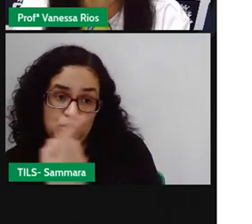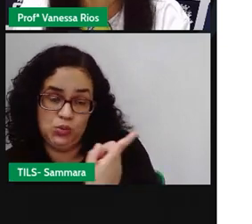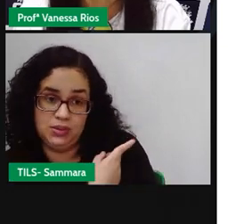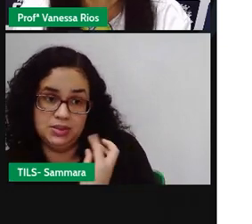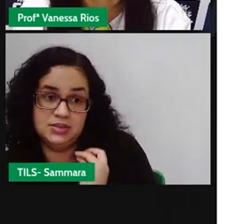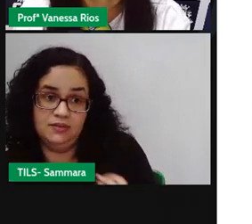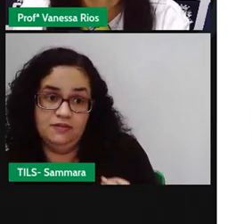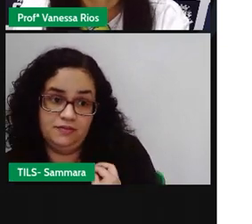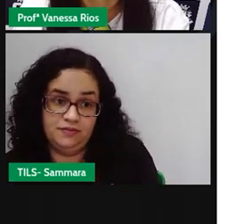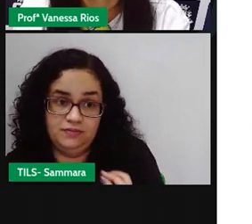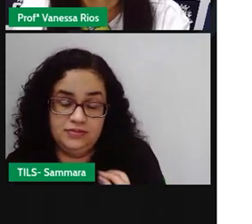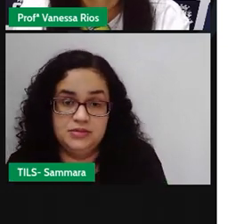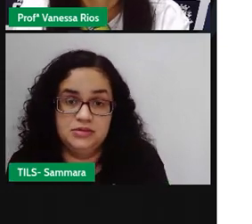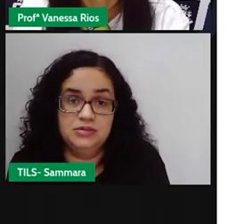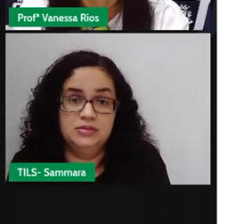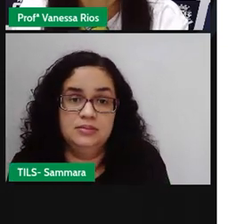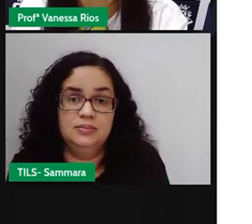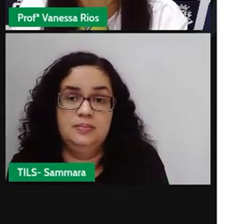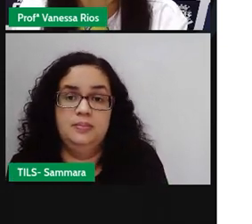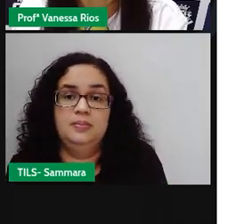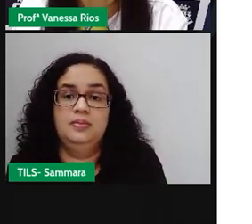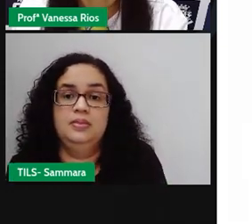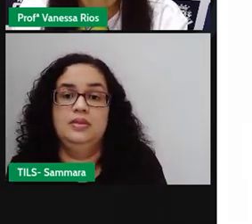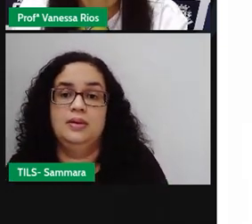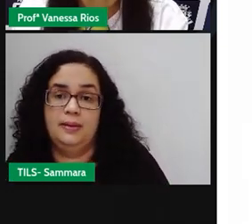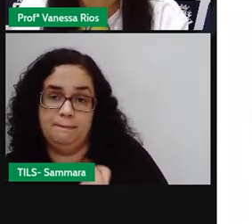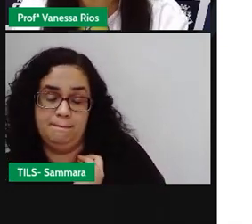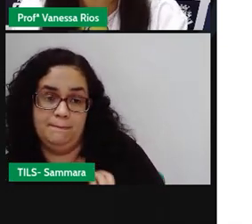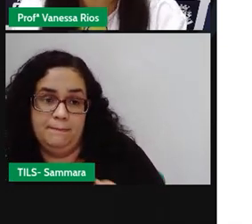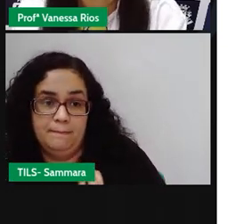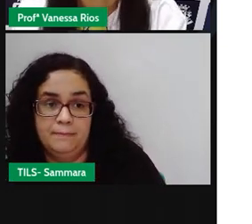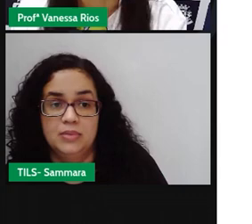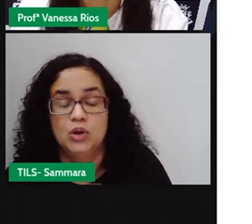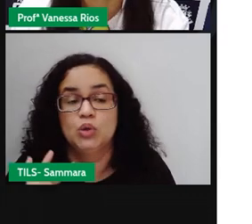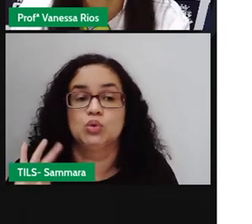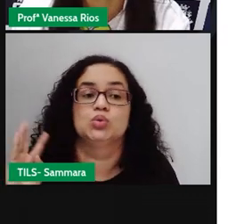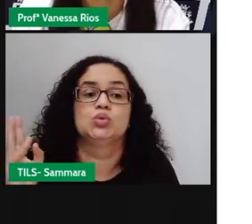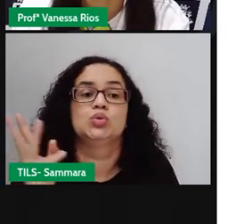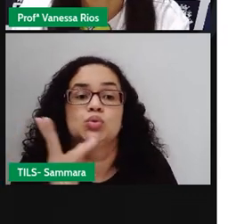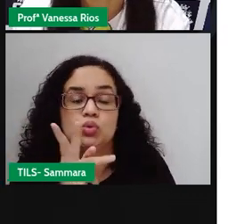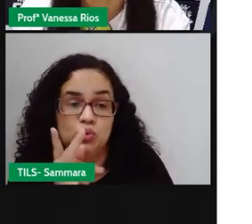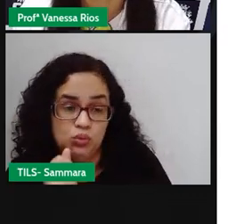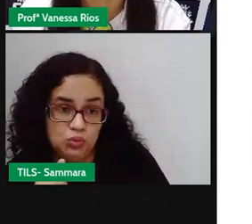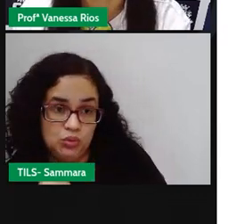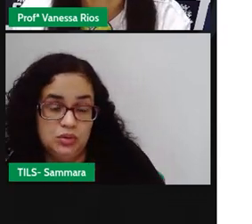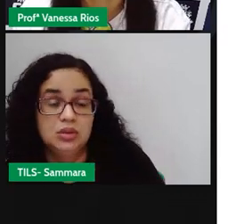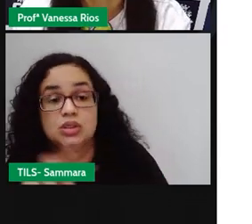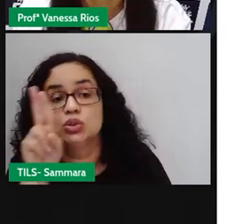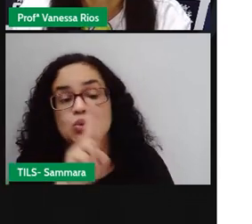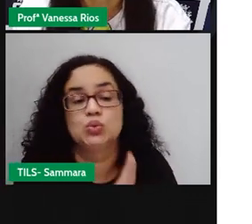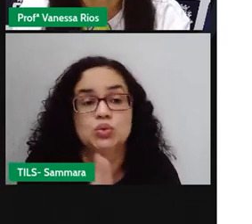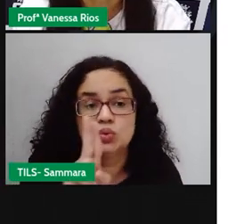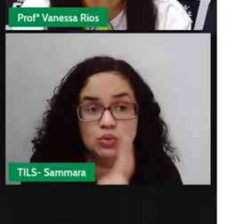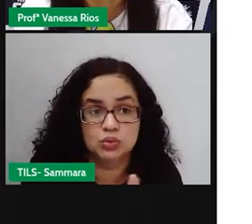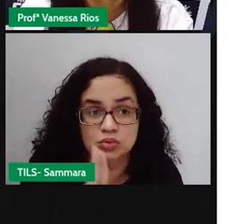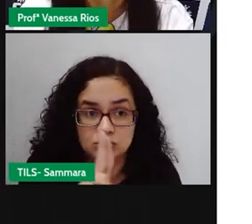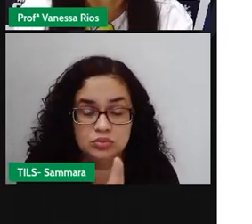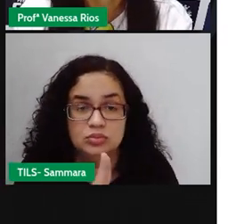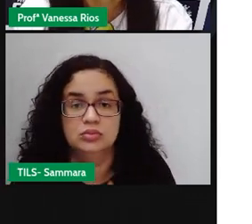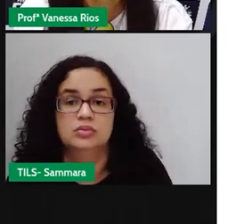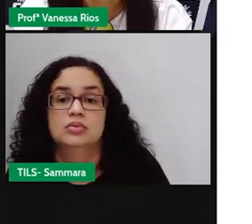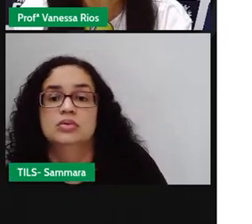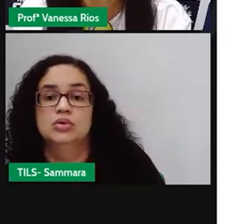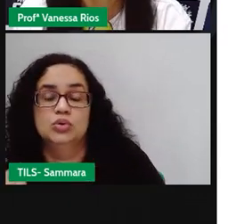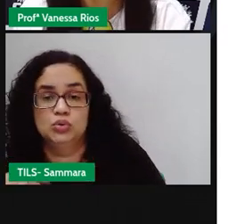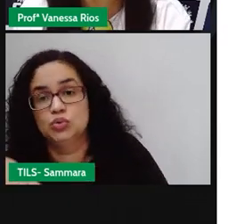vida, ela faz parte do nosso cotidiano, porque está presente em tudo que a gente manuseia, em tudo que a gente usa